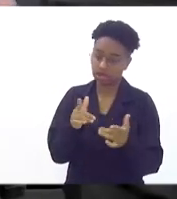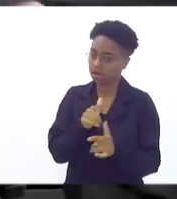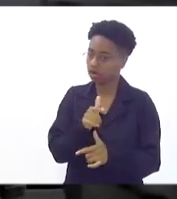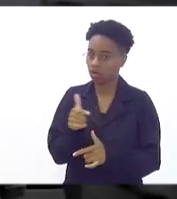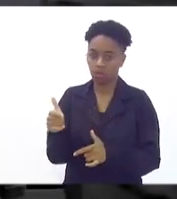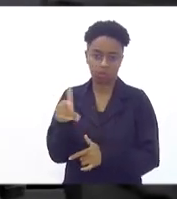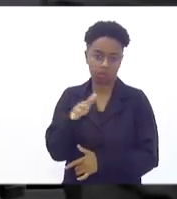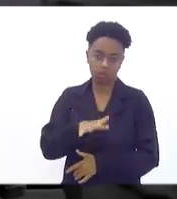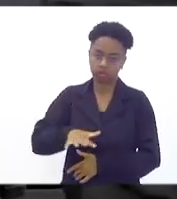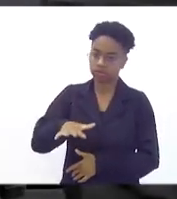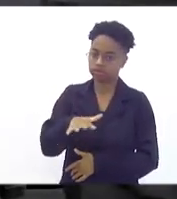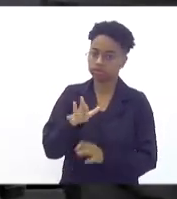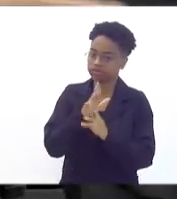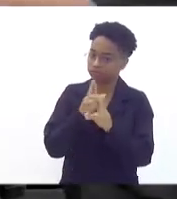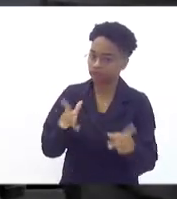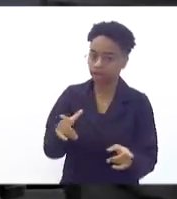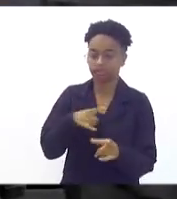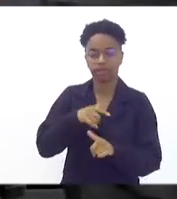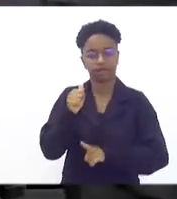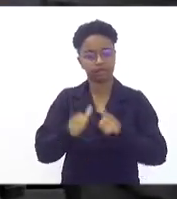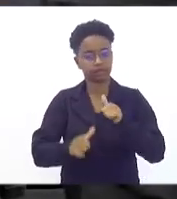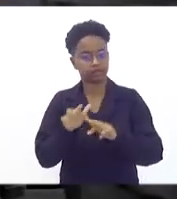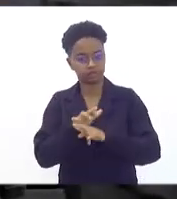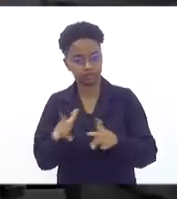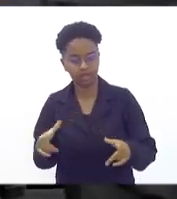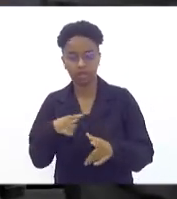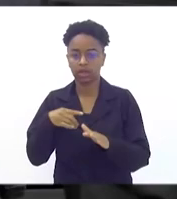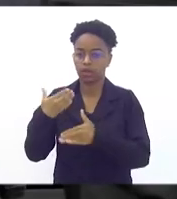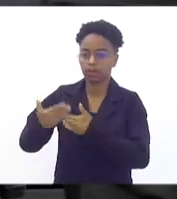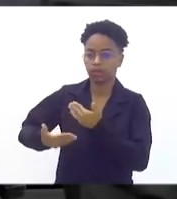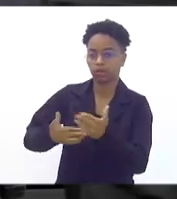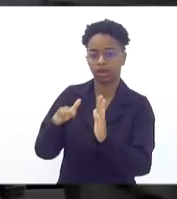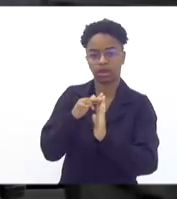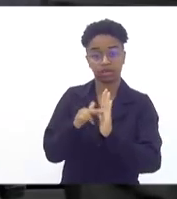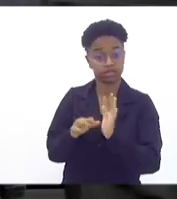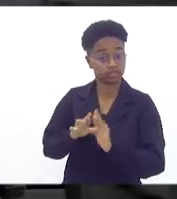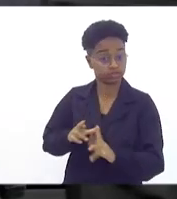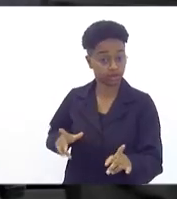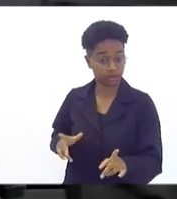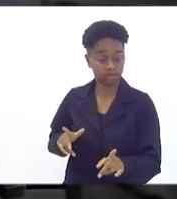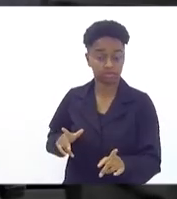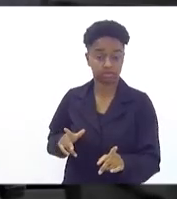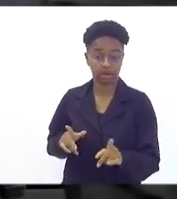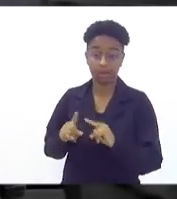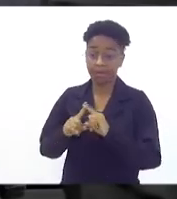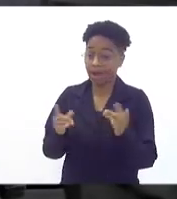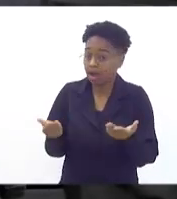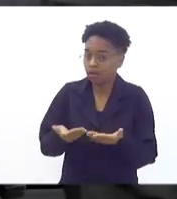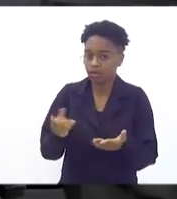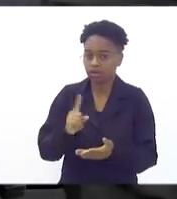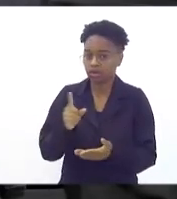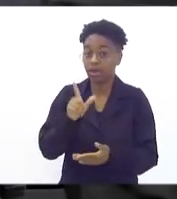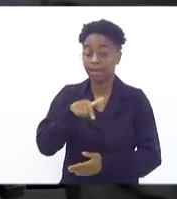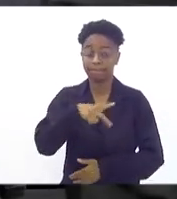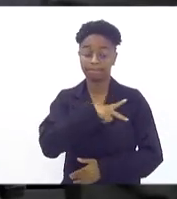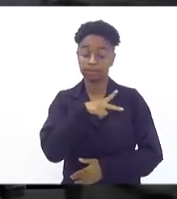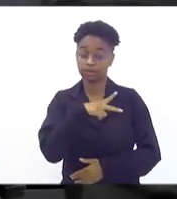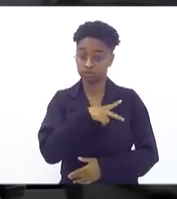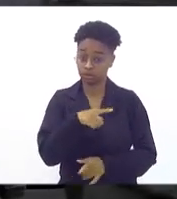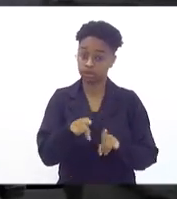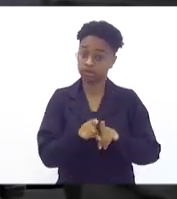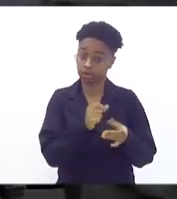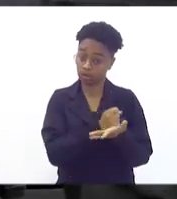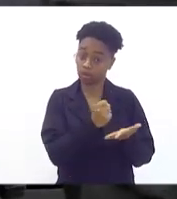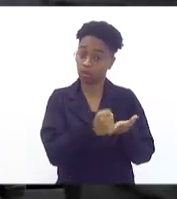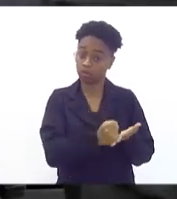é outra avaliação é outra tem agora um processo regulatório definido essa Não essa é privado né concessão